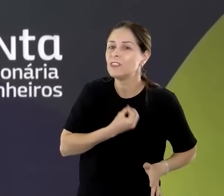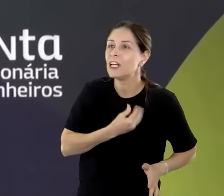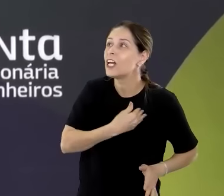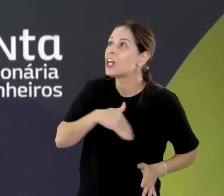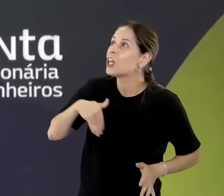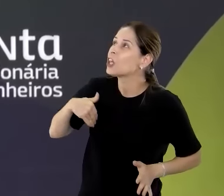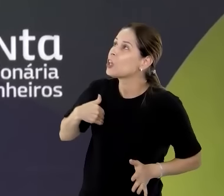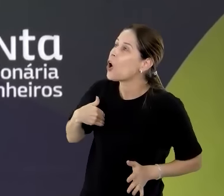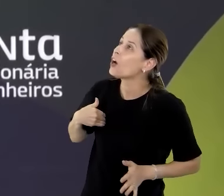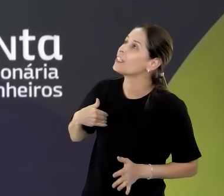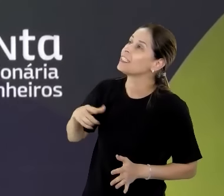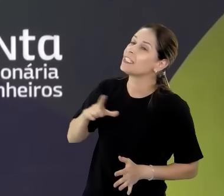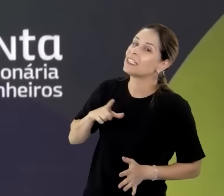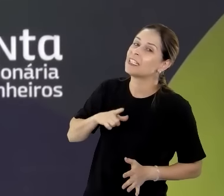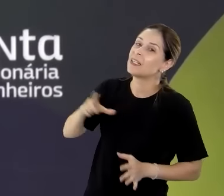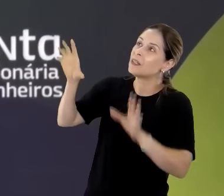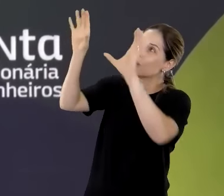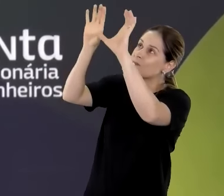tem uma herança